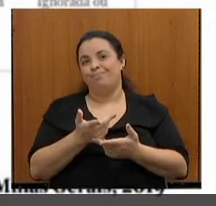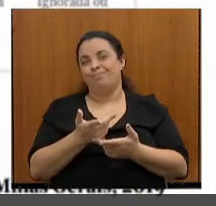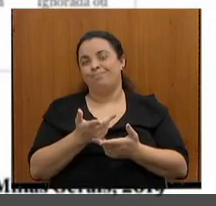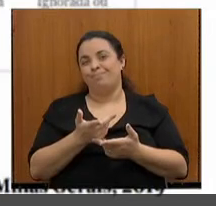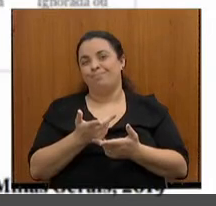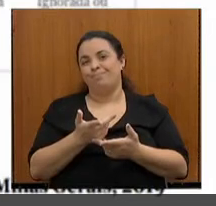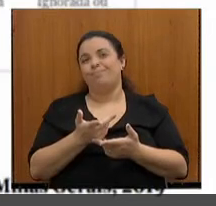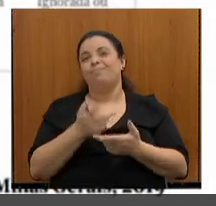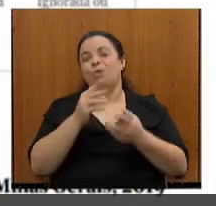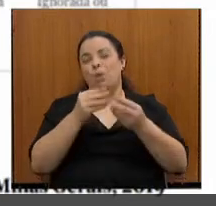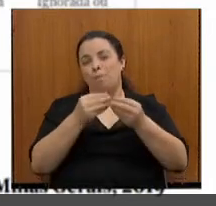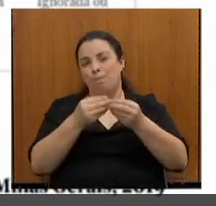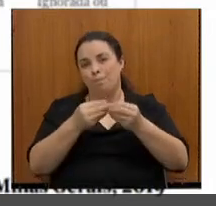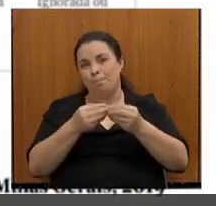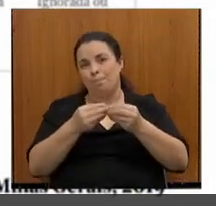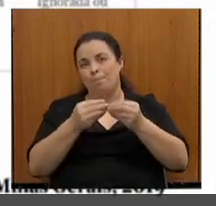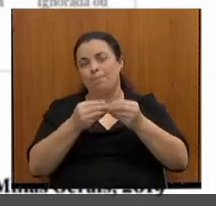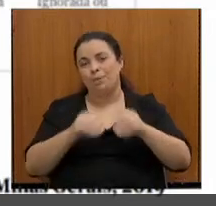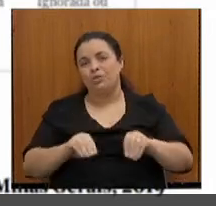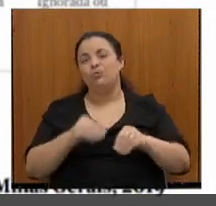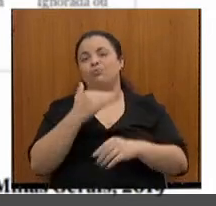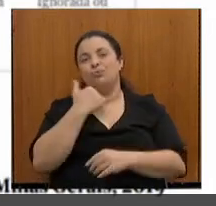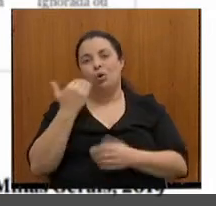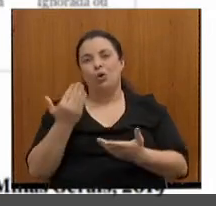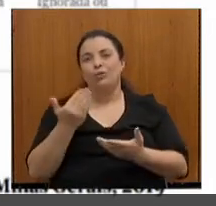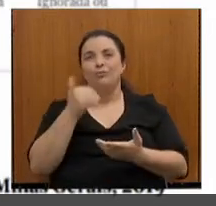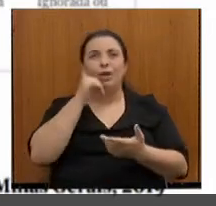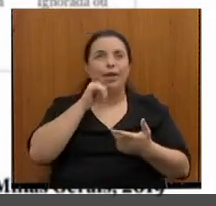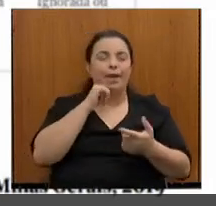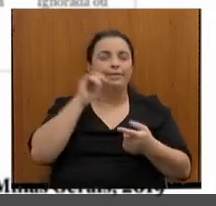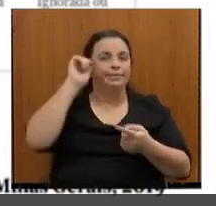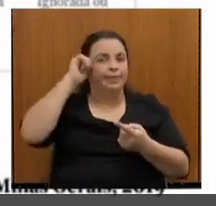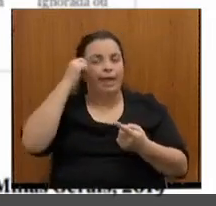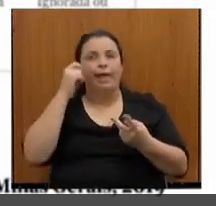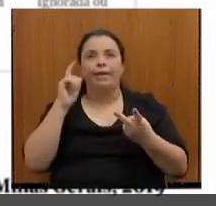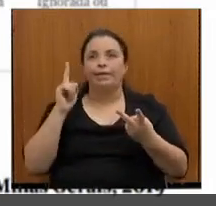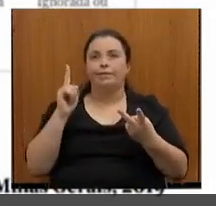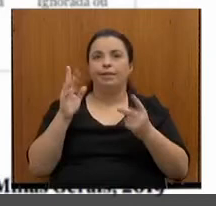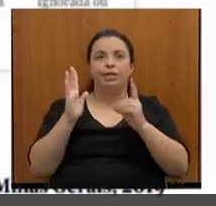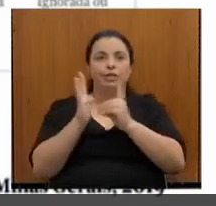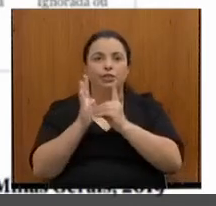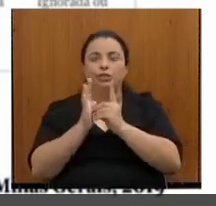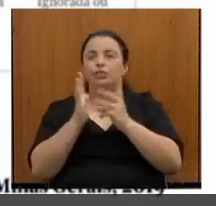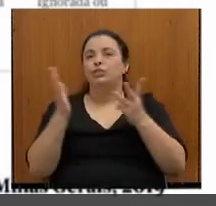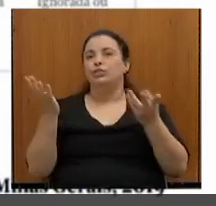as gestantes indígenas. De novo, uma violação de direitos.